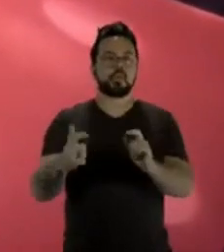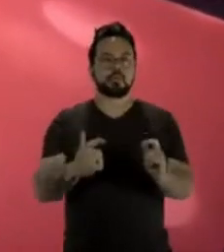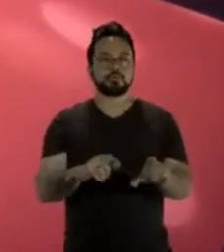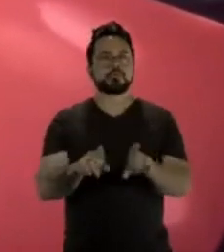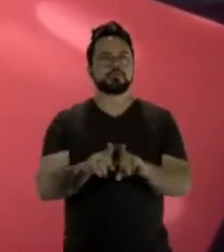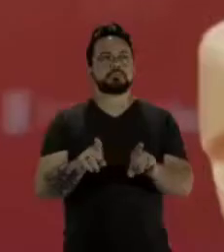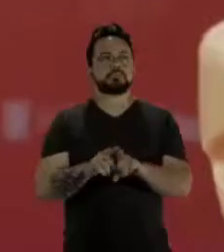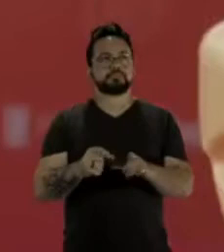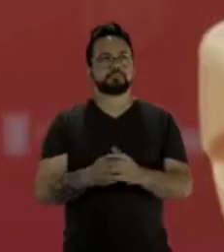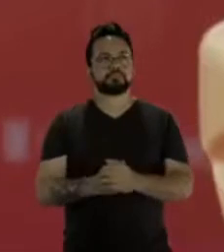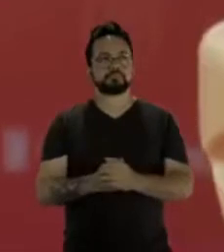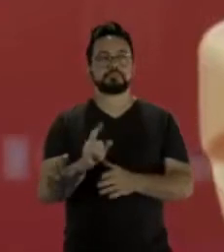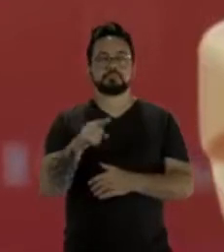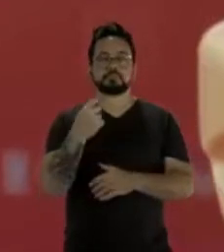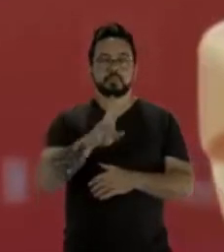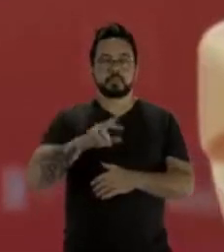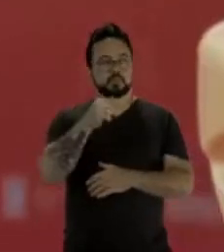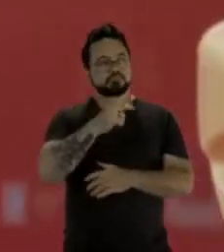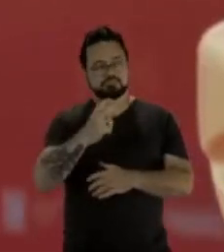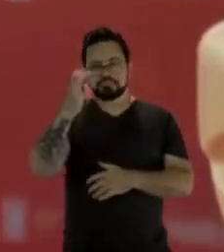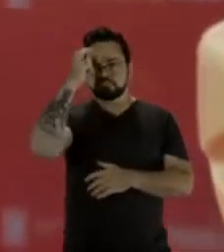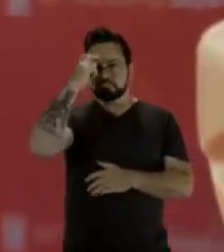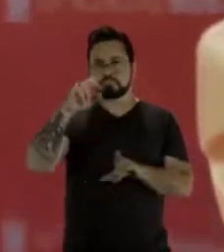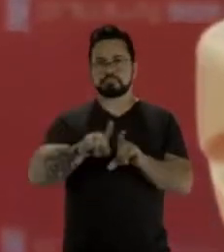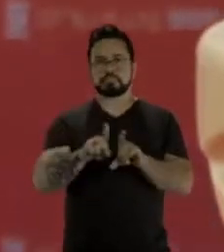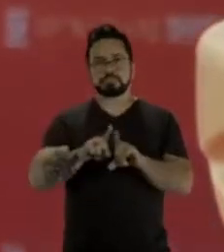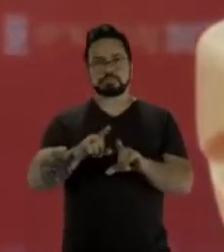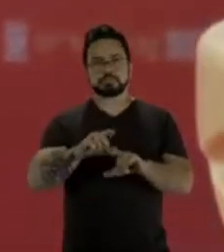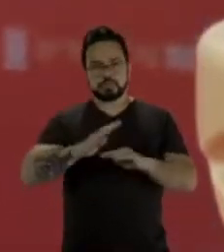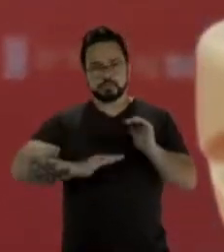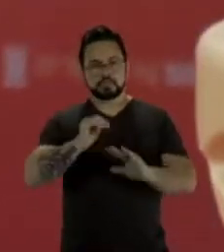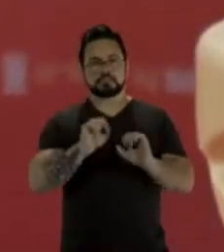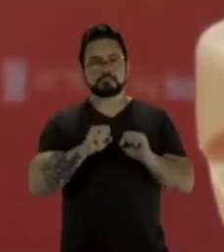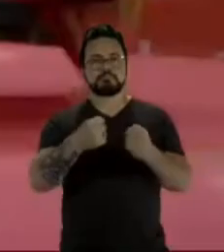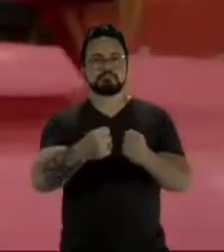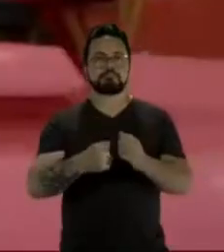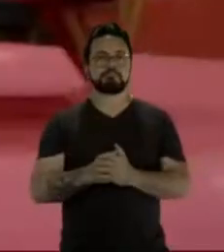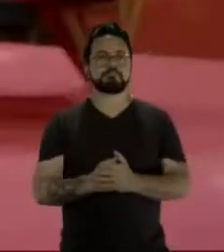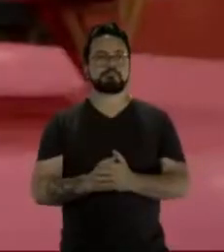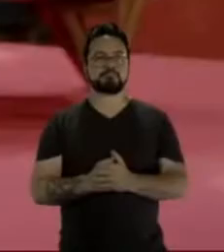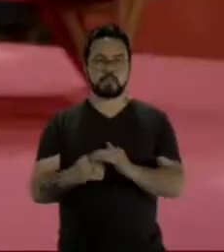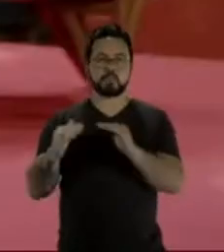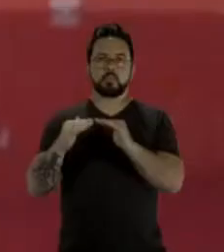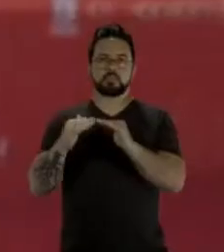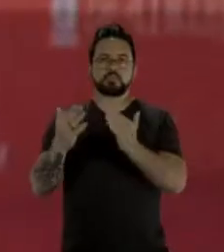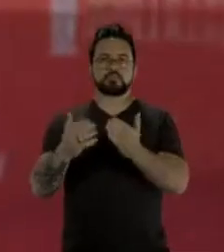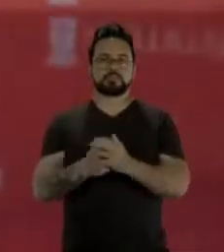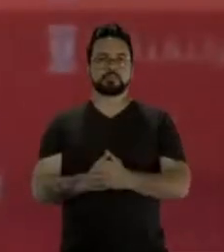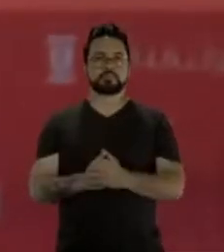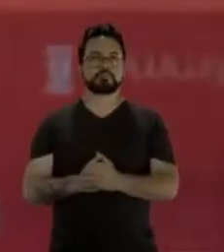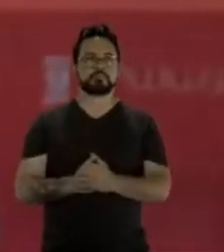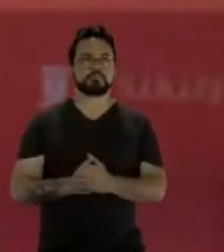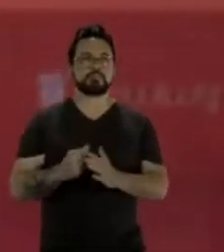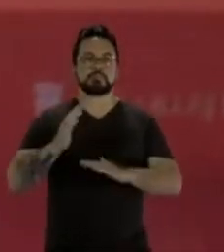outras alternativas. Então, assim, que a gente use isso com sabedoria, né? Que a gente consiga colocar isso em prática, realmente. Concordo, concordo.